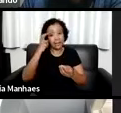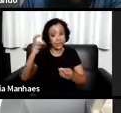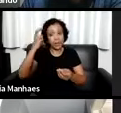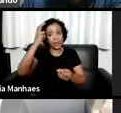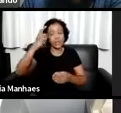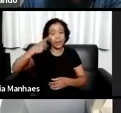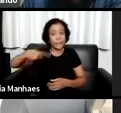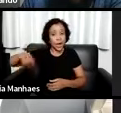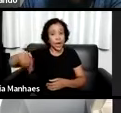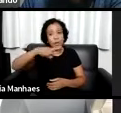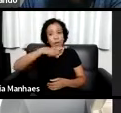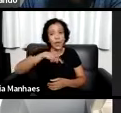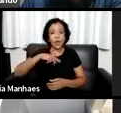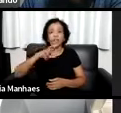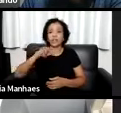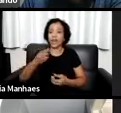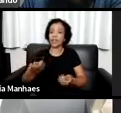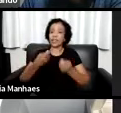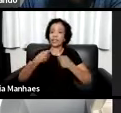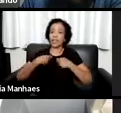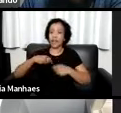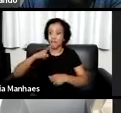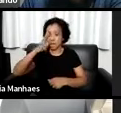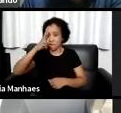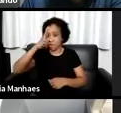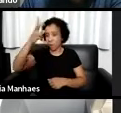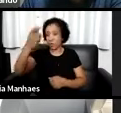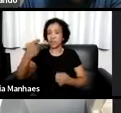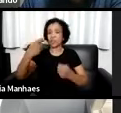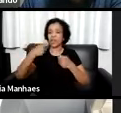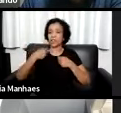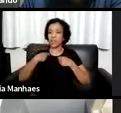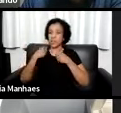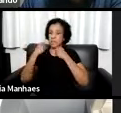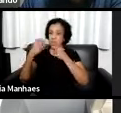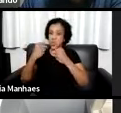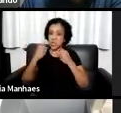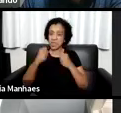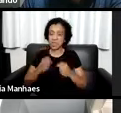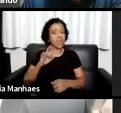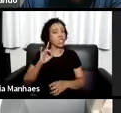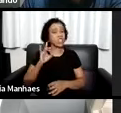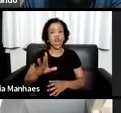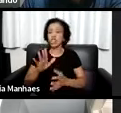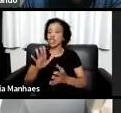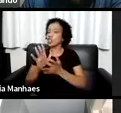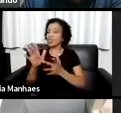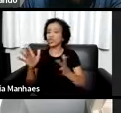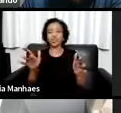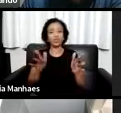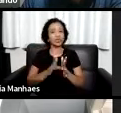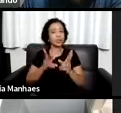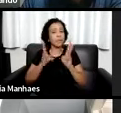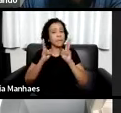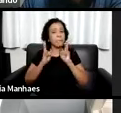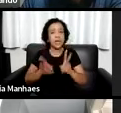fortificar e fundamentar. Quatro verbos. É Jesus quem vai nos